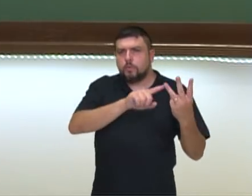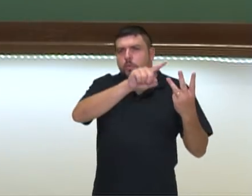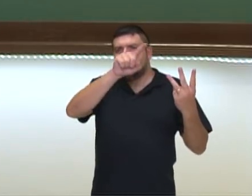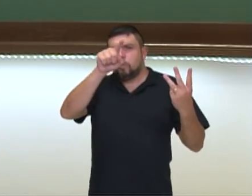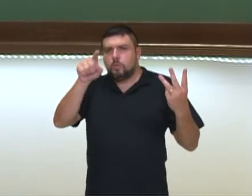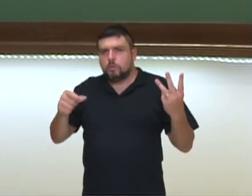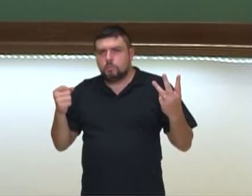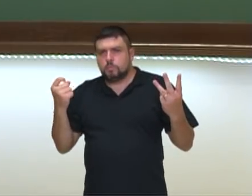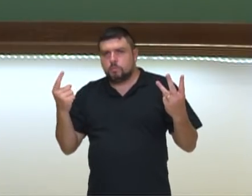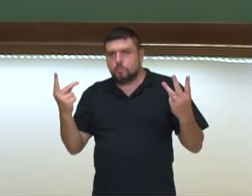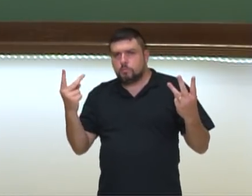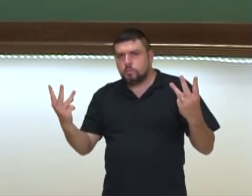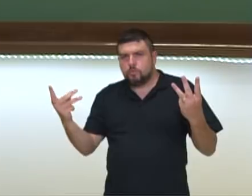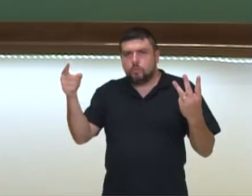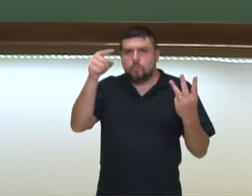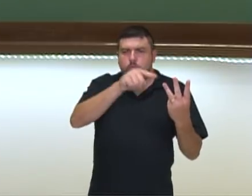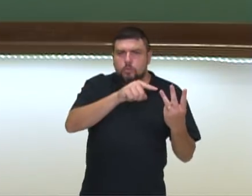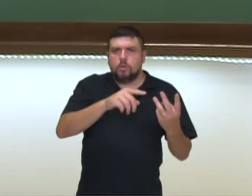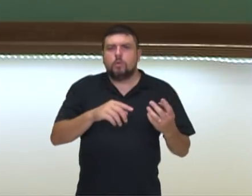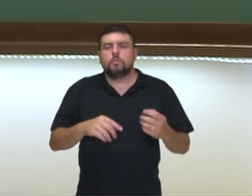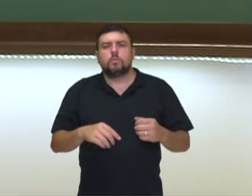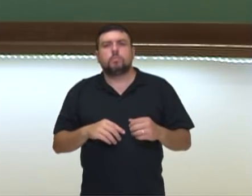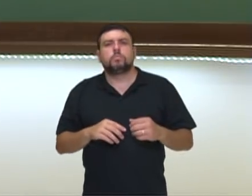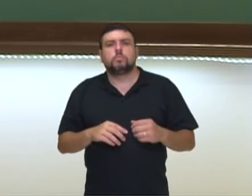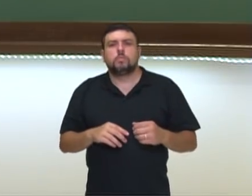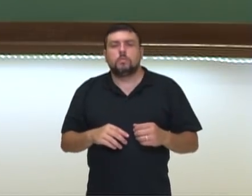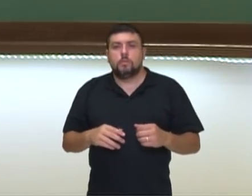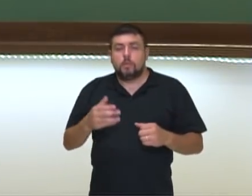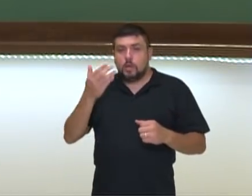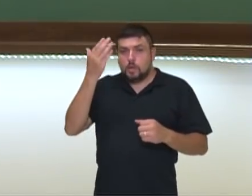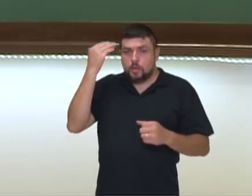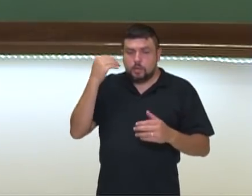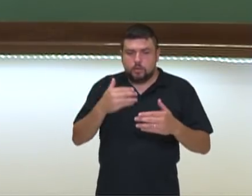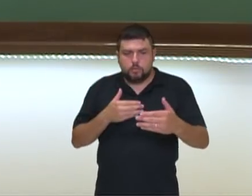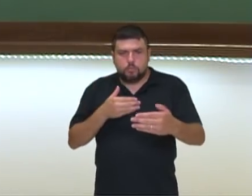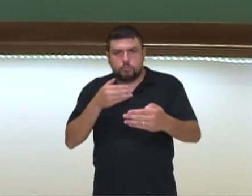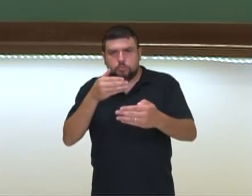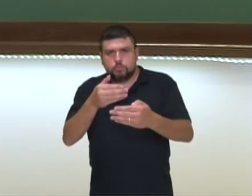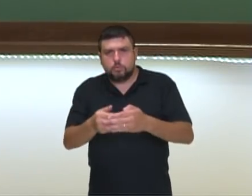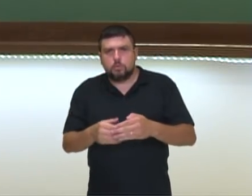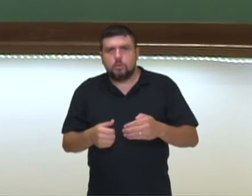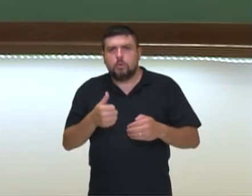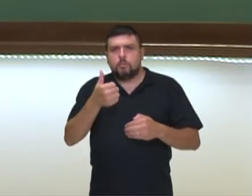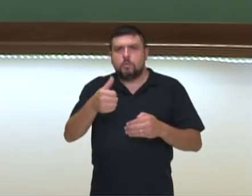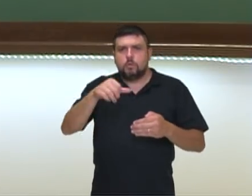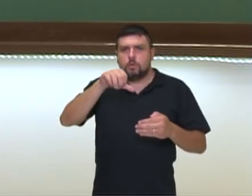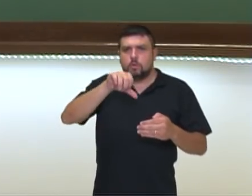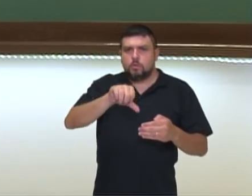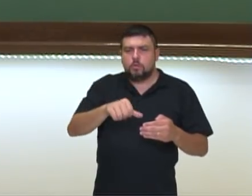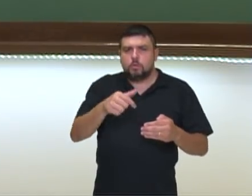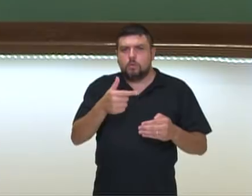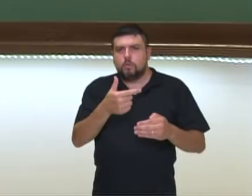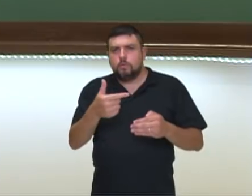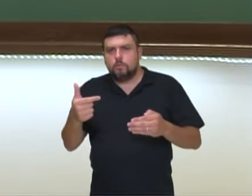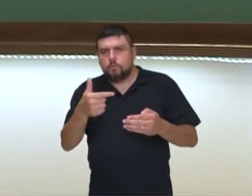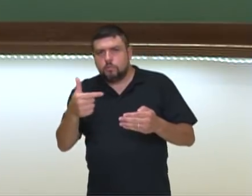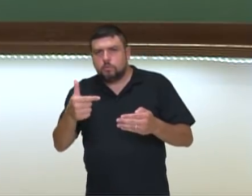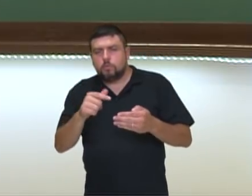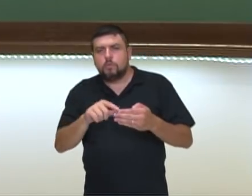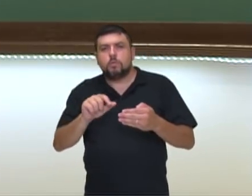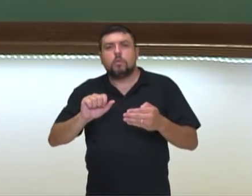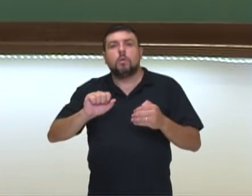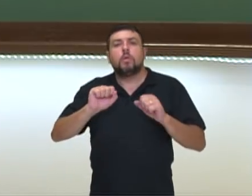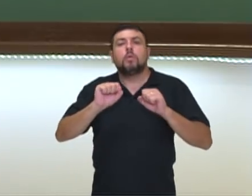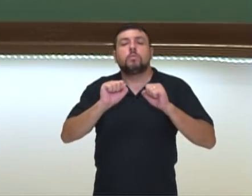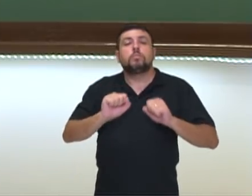a partir de 1922, poderia-se dar mais de um toque, não um toque consecutivo de um jogador.